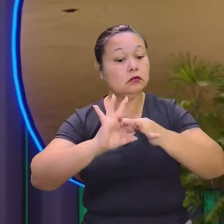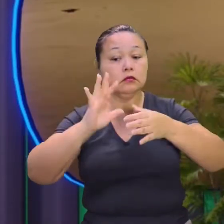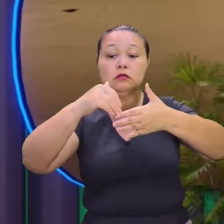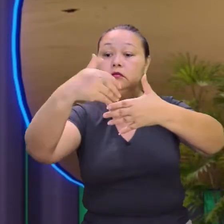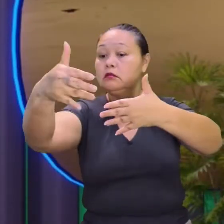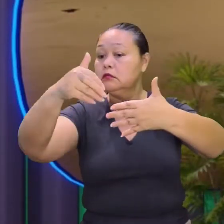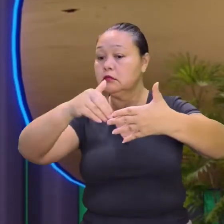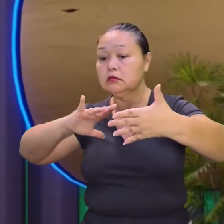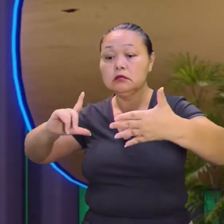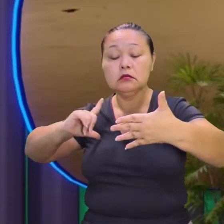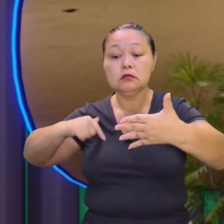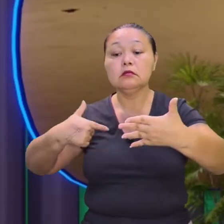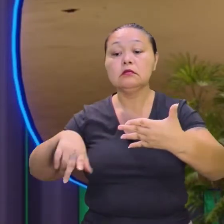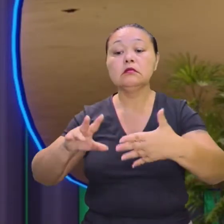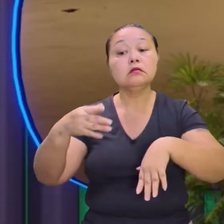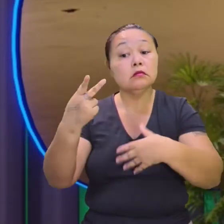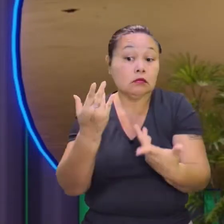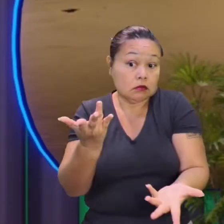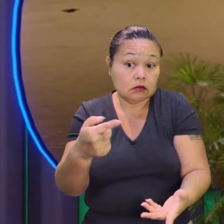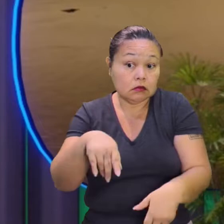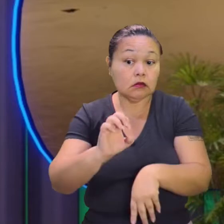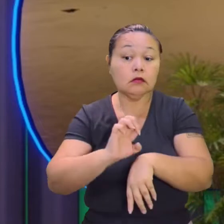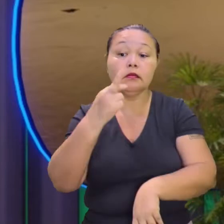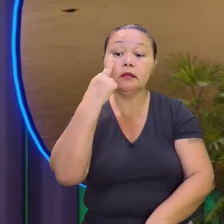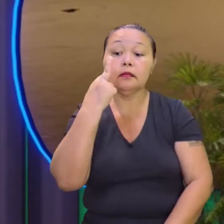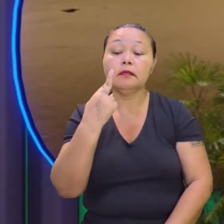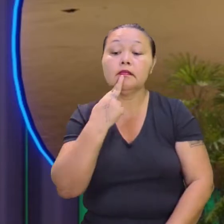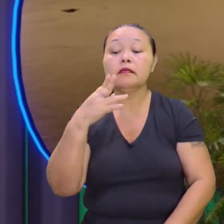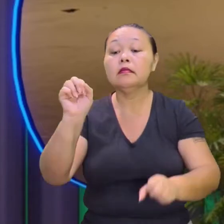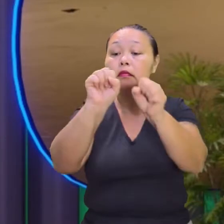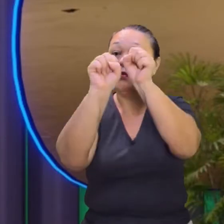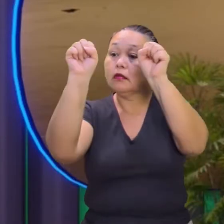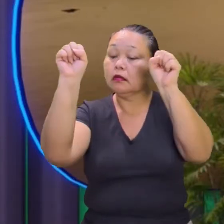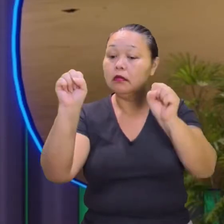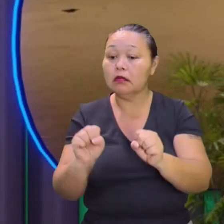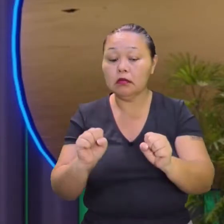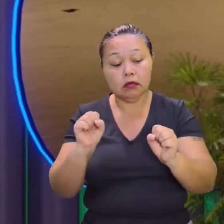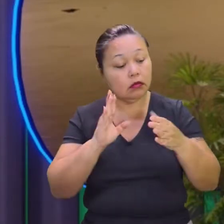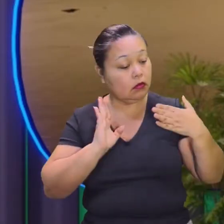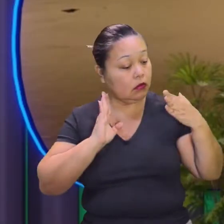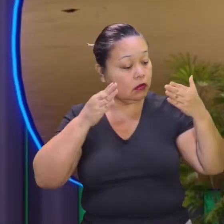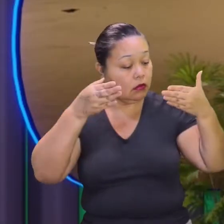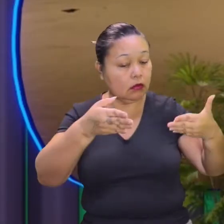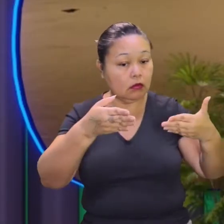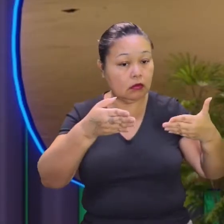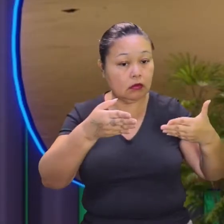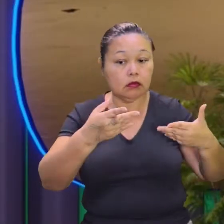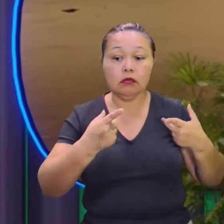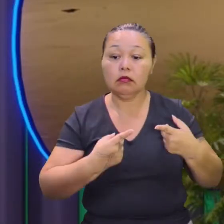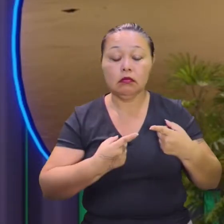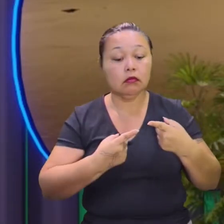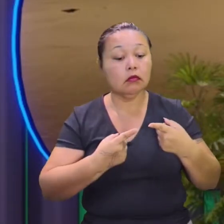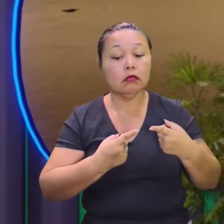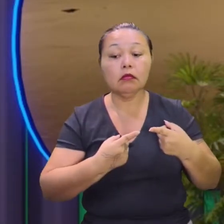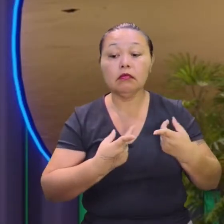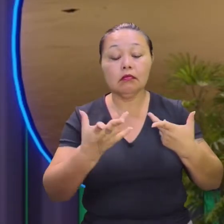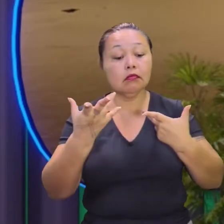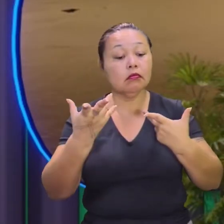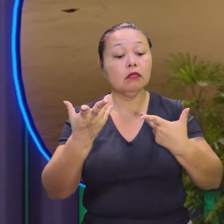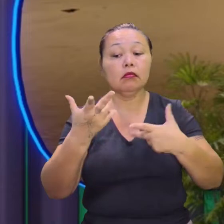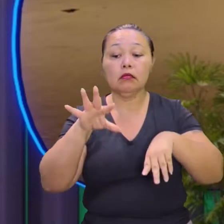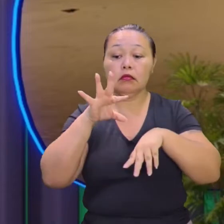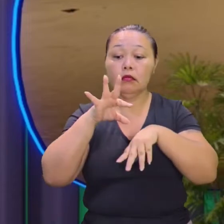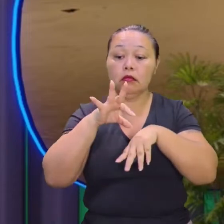solto no pasto, como aqui o de Rondônia, é o sistema voltado para o abate, ou